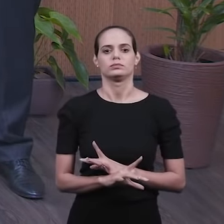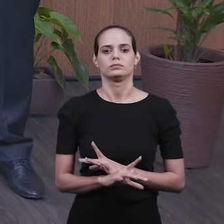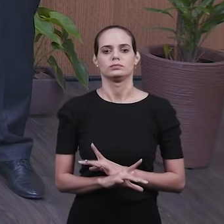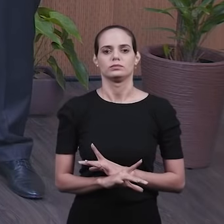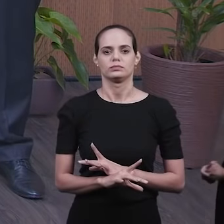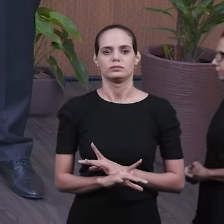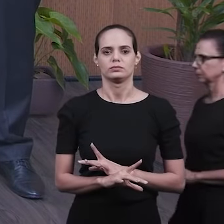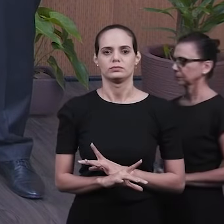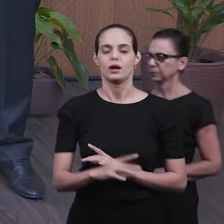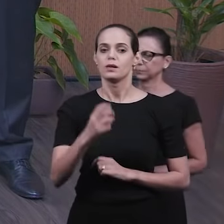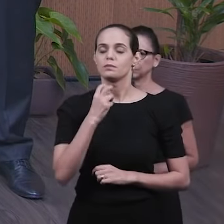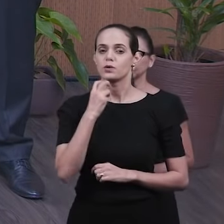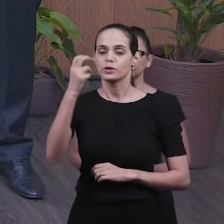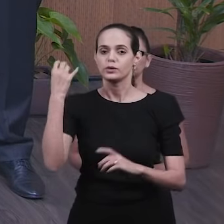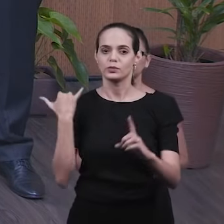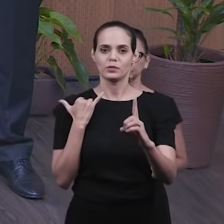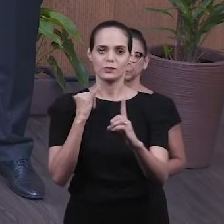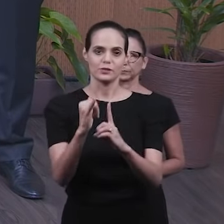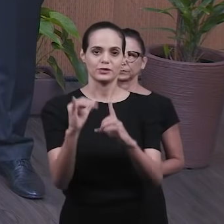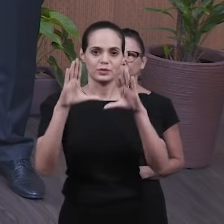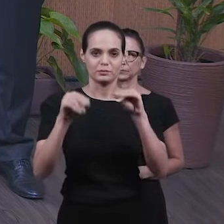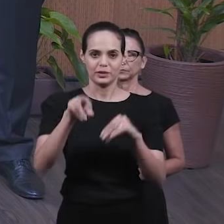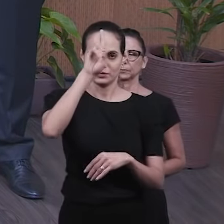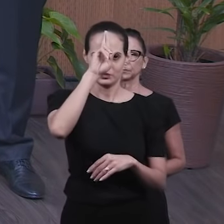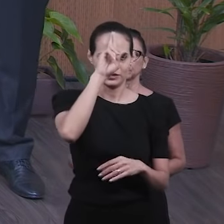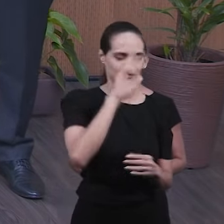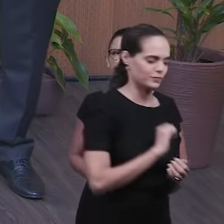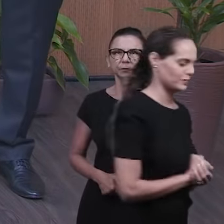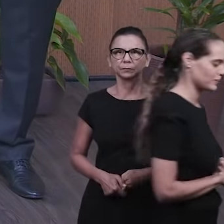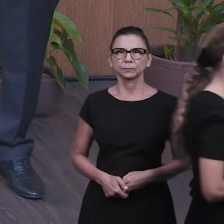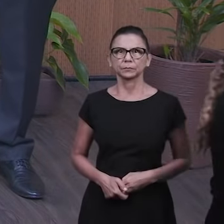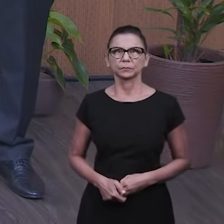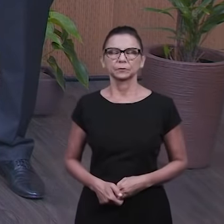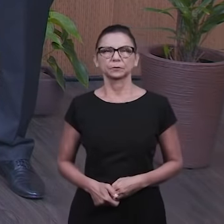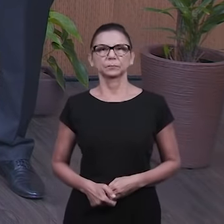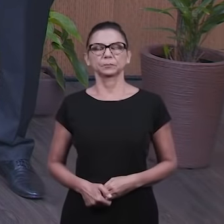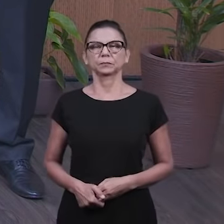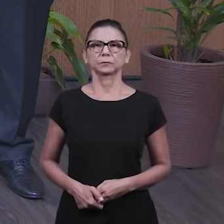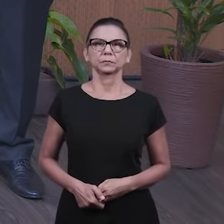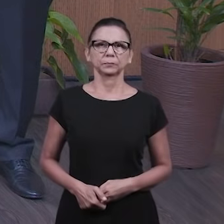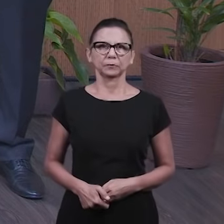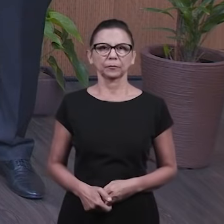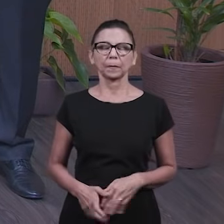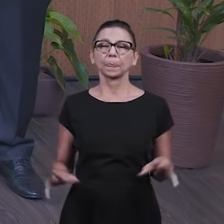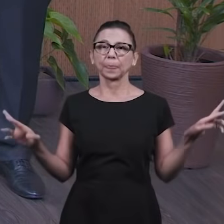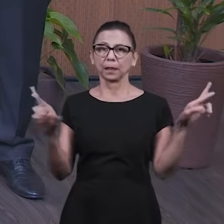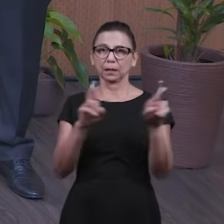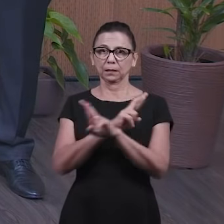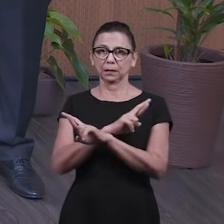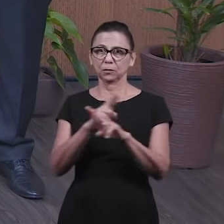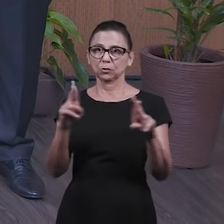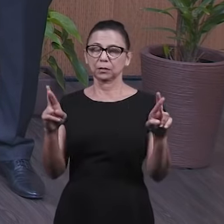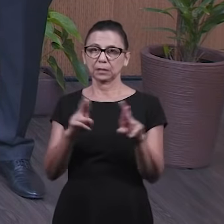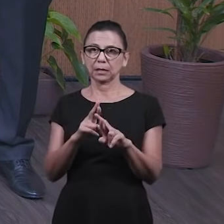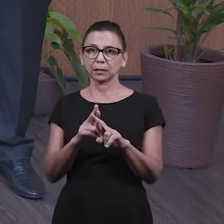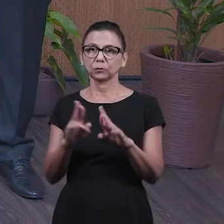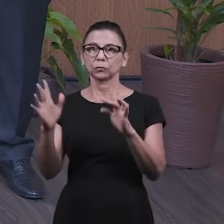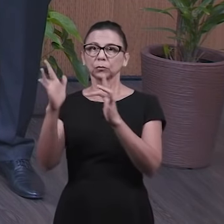para o grito profético da meia-noite, que está ligado à vinda do Senhor